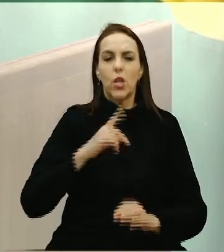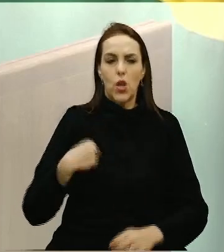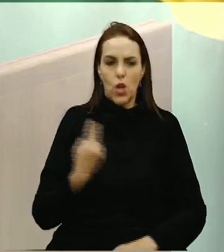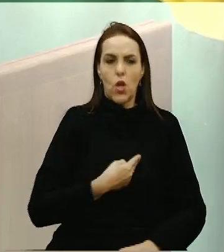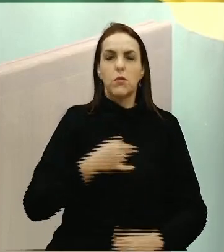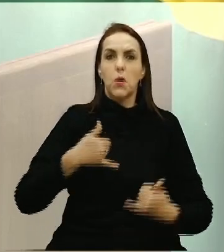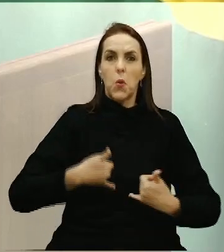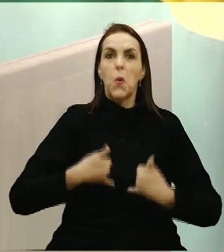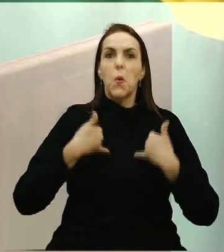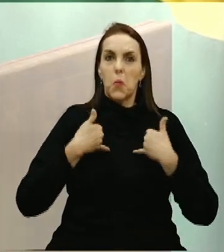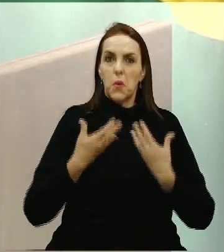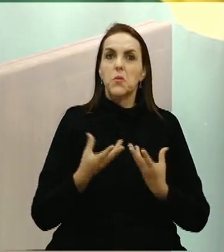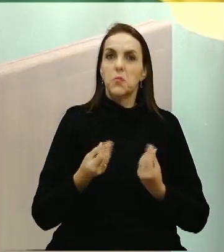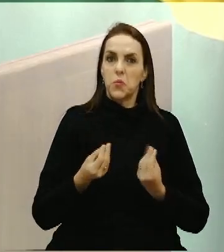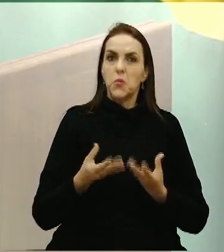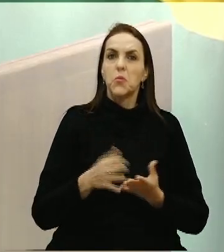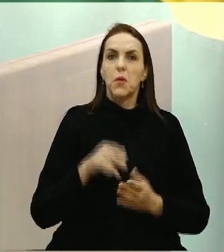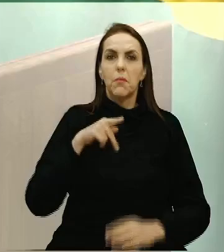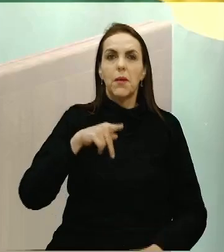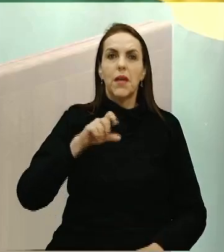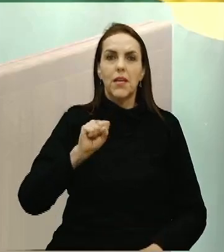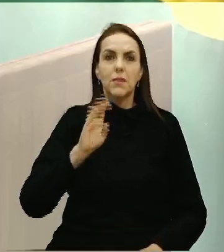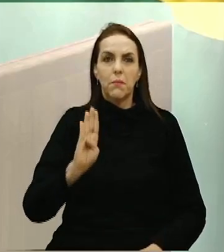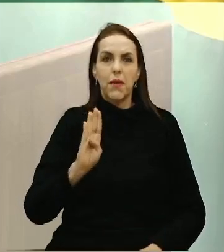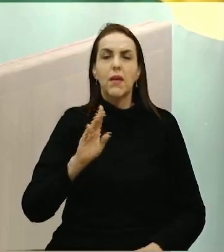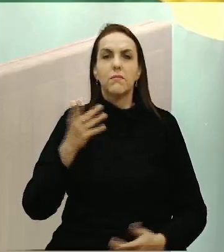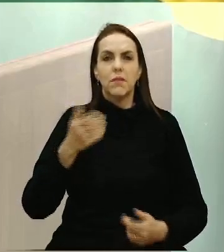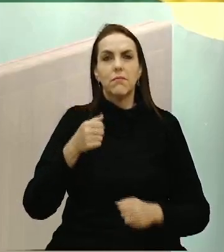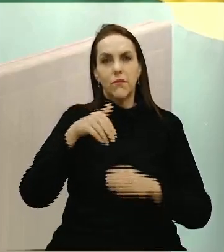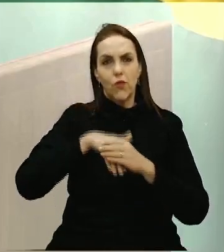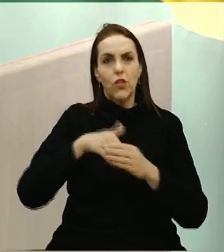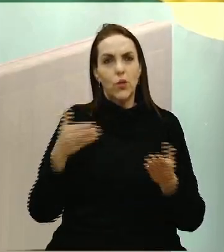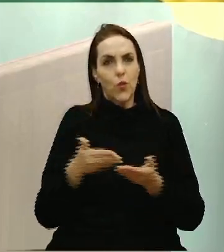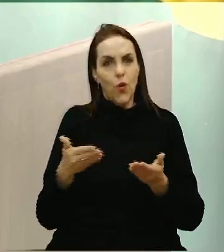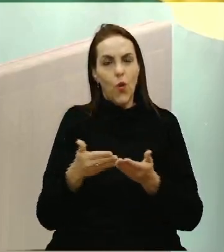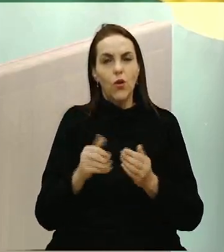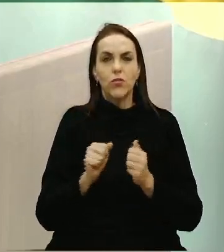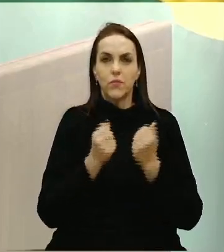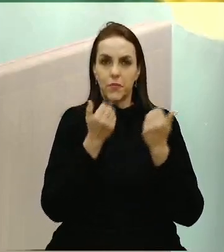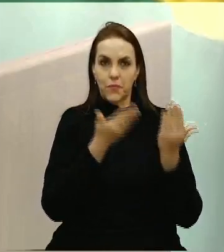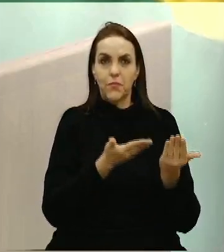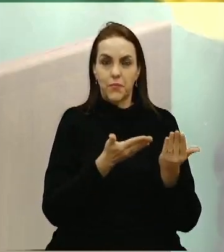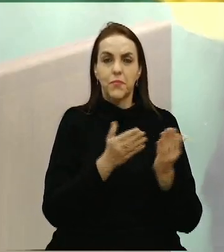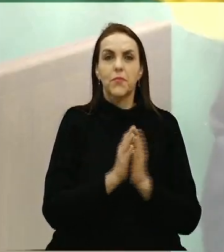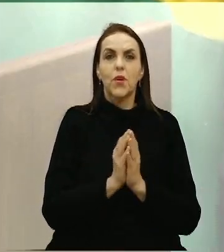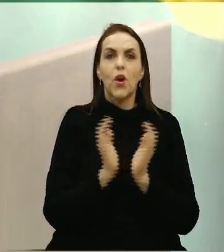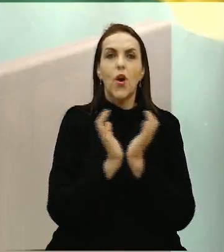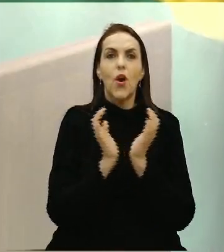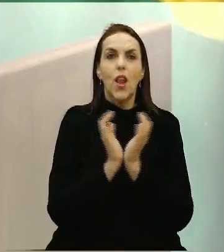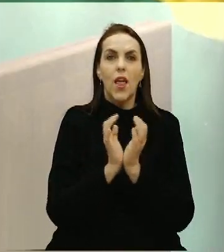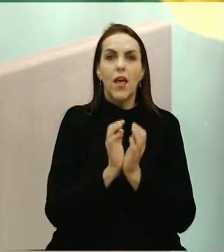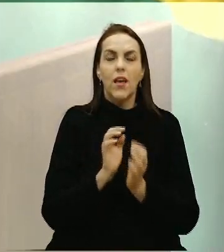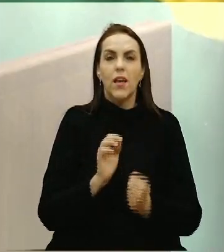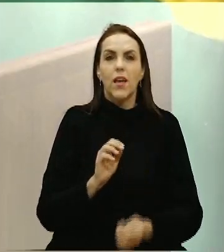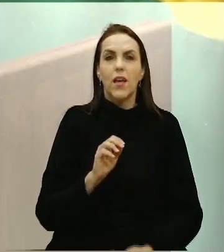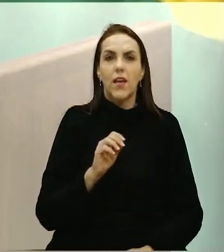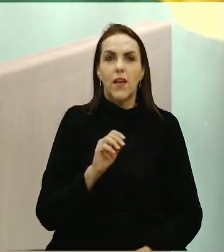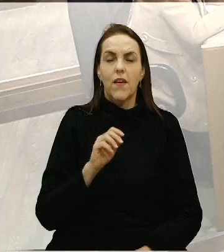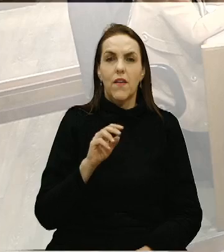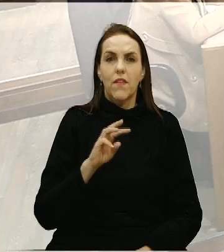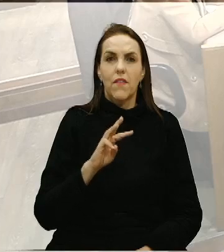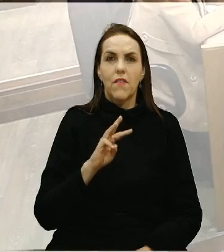orgulhosos, o PSB, de estar votando hoje. Seu à parte, nobre colega Wagner. Obrigado, vereador